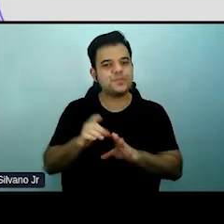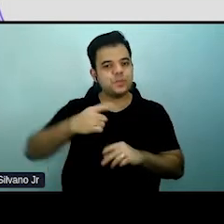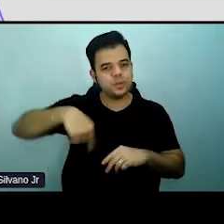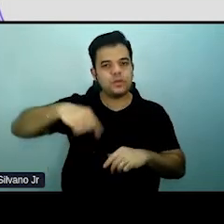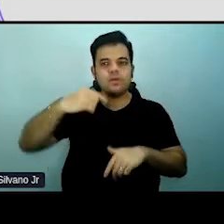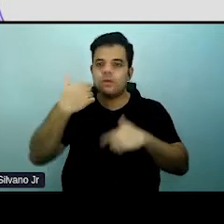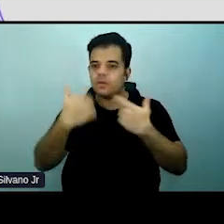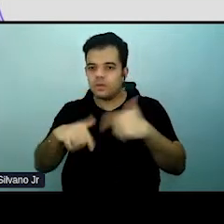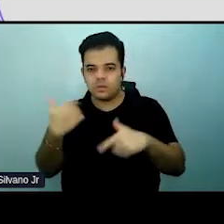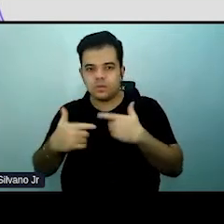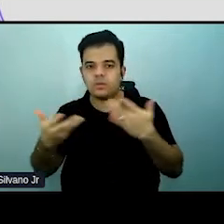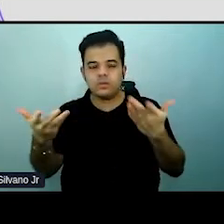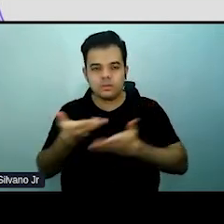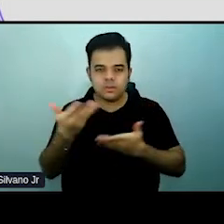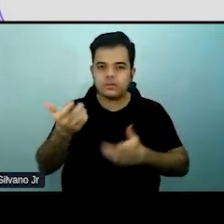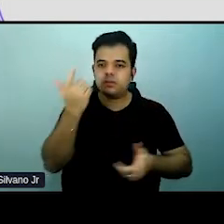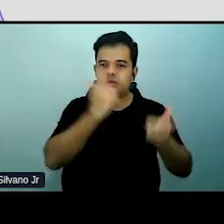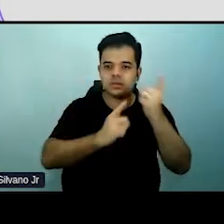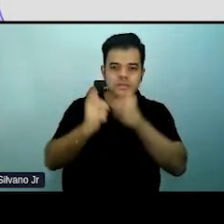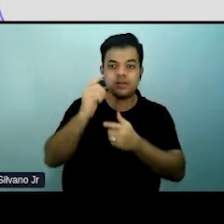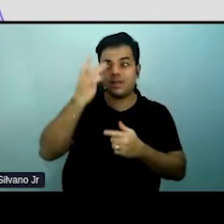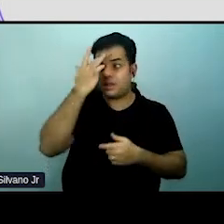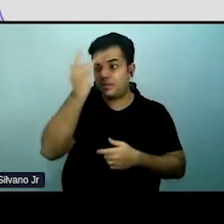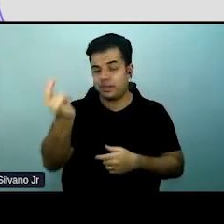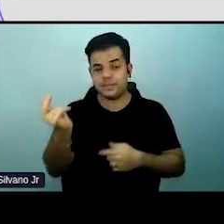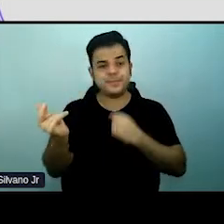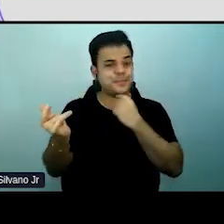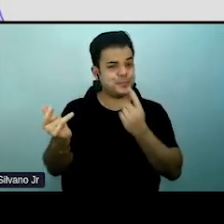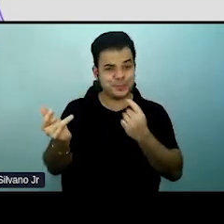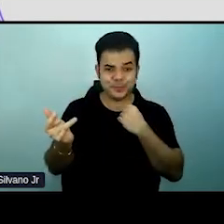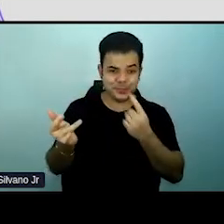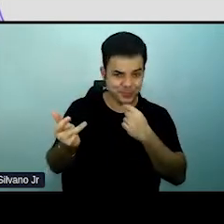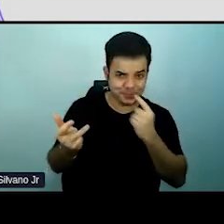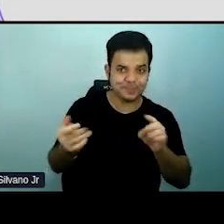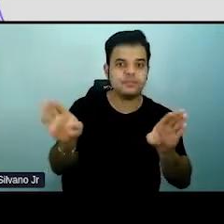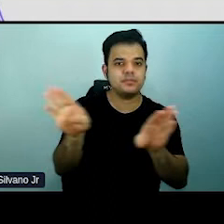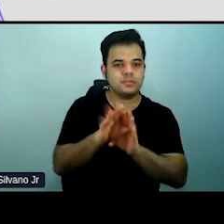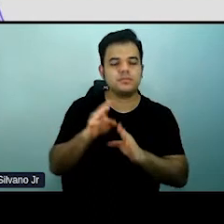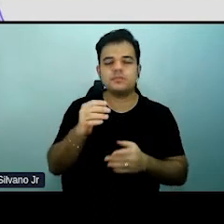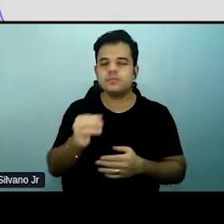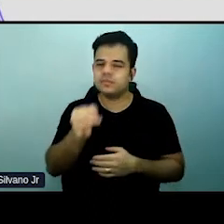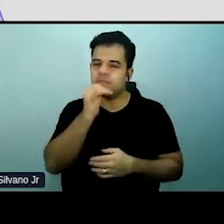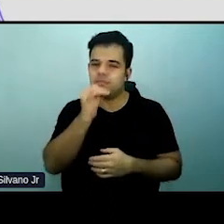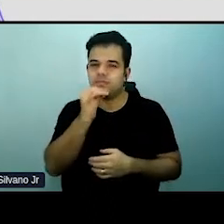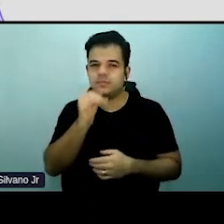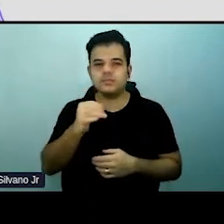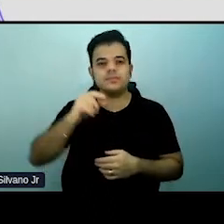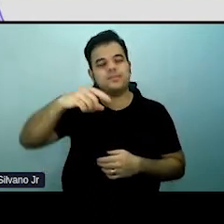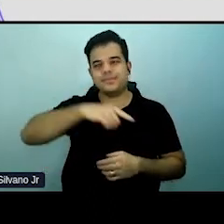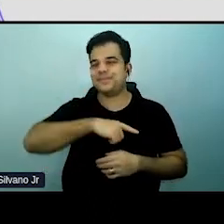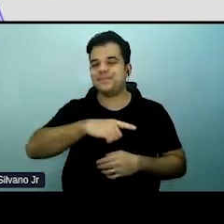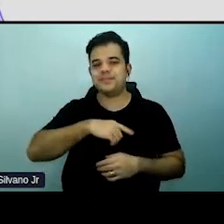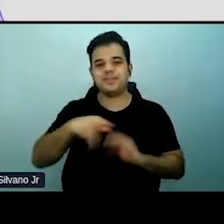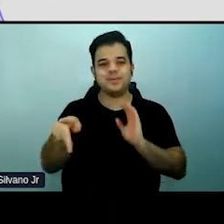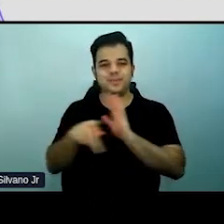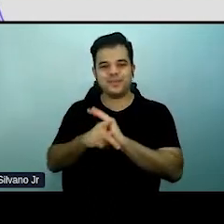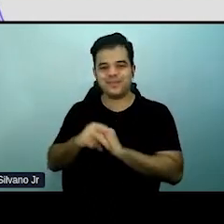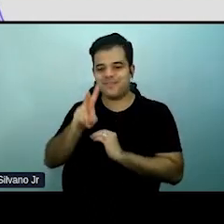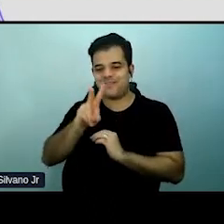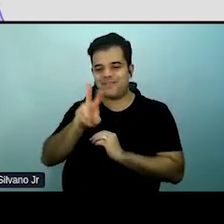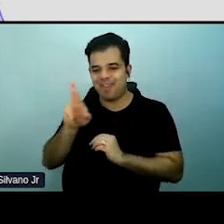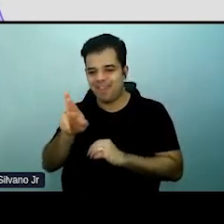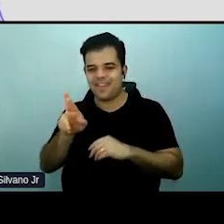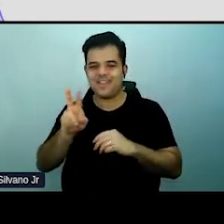o que hoje funciona, pode ser que amanhã não funcione, né? Então, a gente tem um exemplo, por exemplo, da questão do Vale Alimentação e do